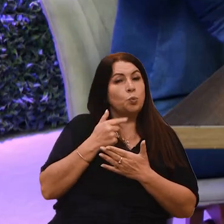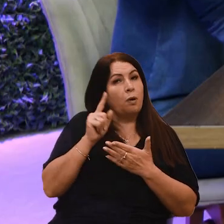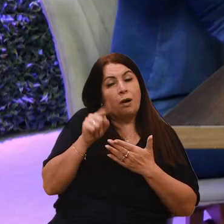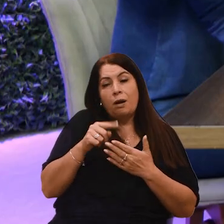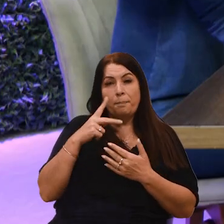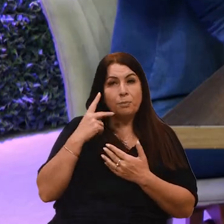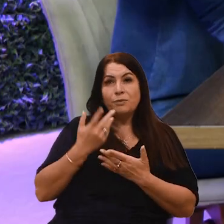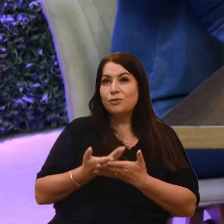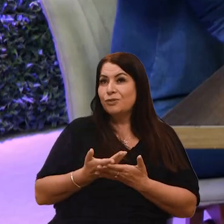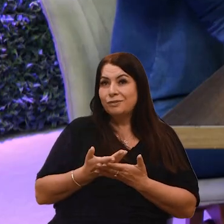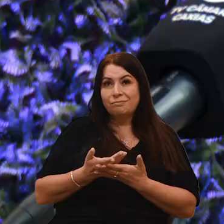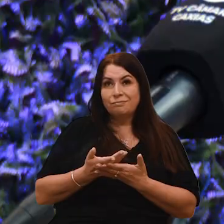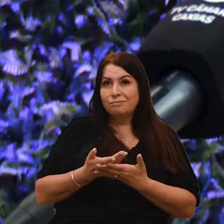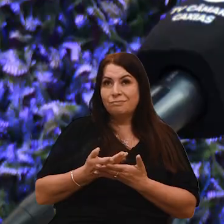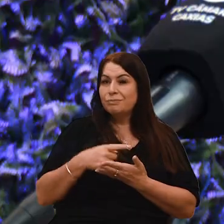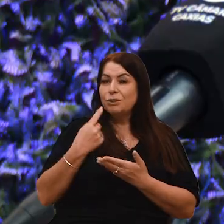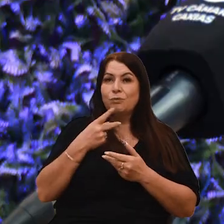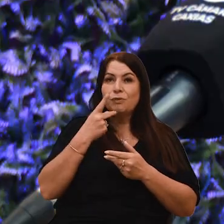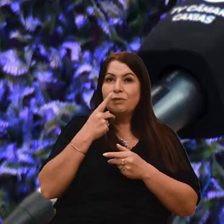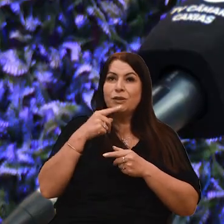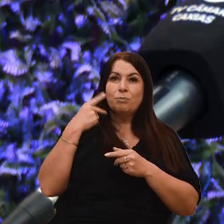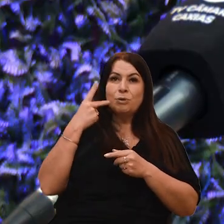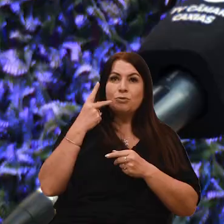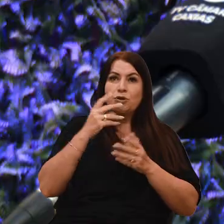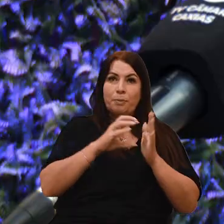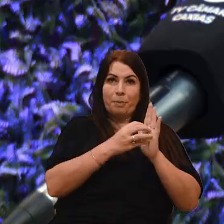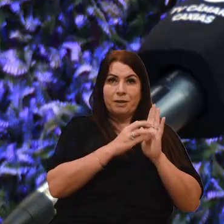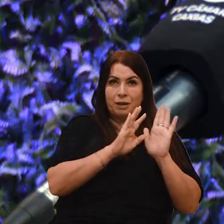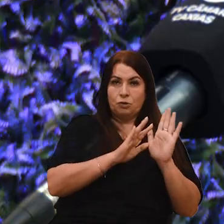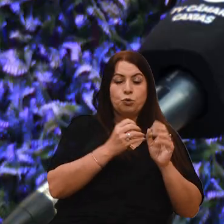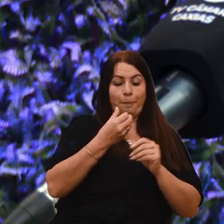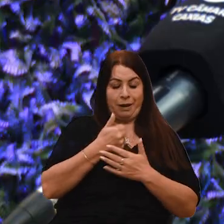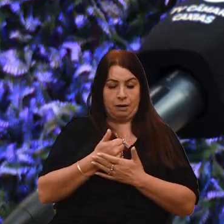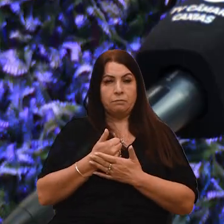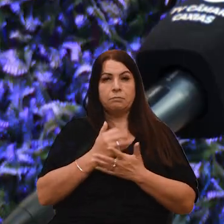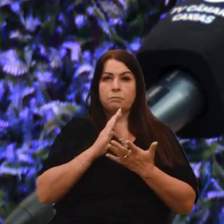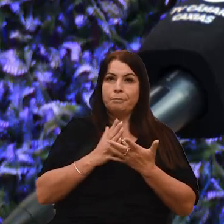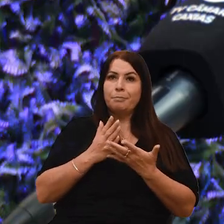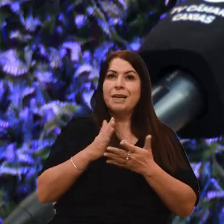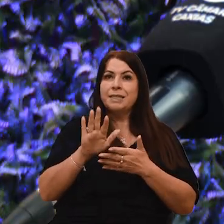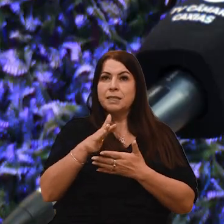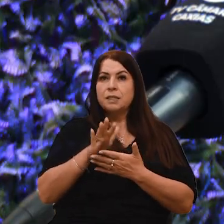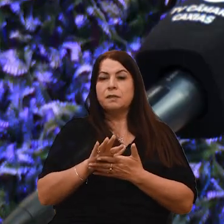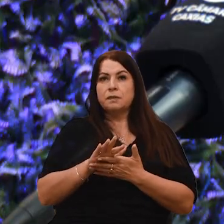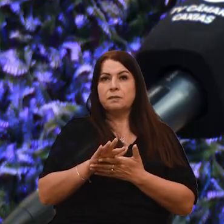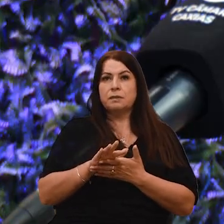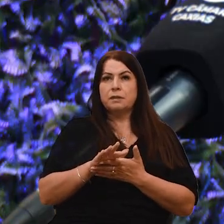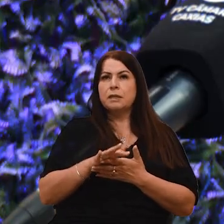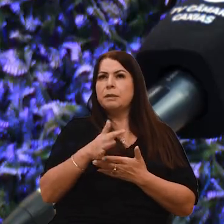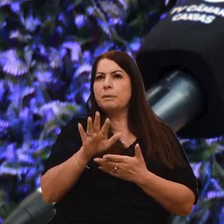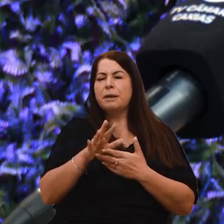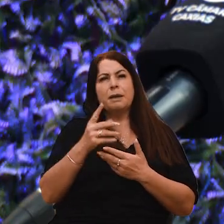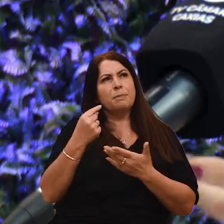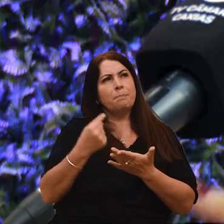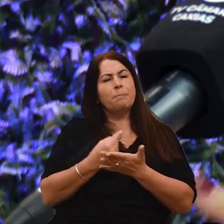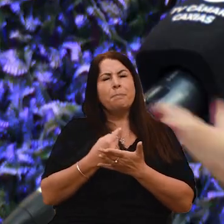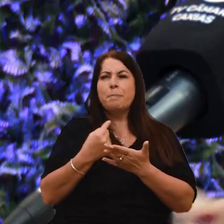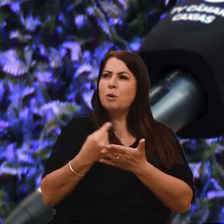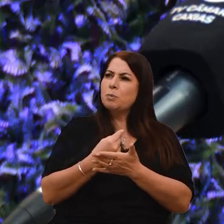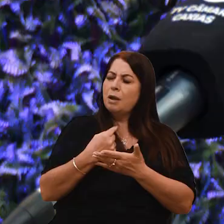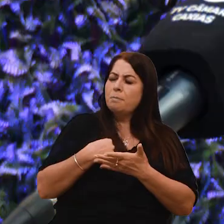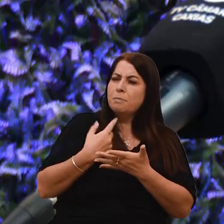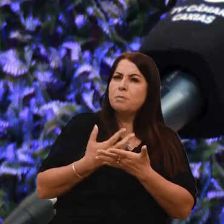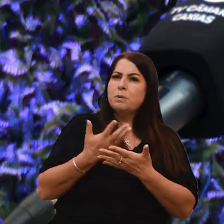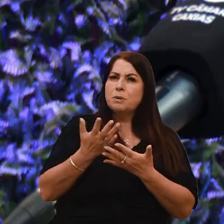exatamente política. Nós aqui estamos falando de uma política partidária, tudo bem. Mas, às vezes, muitas vezes me perguntaram, coisa